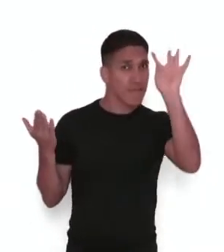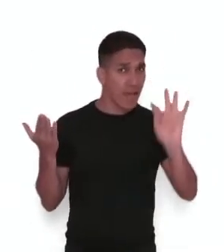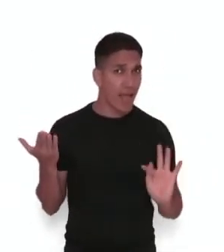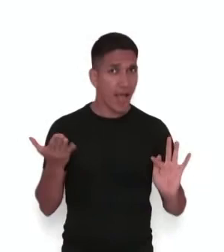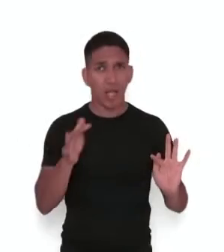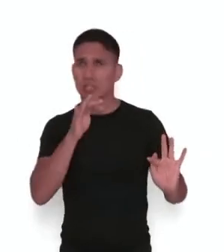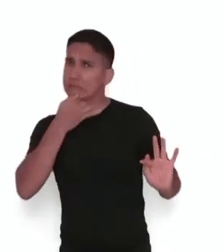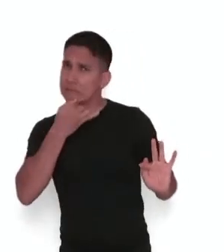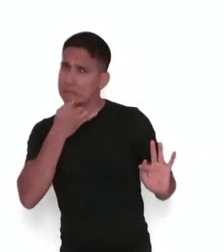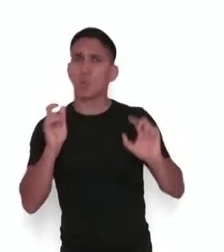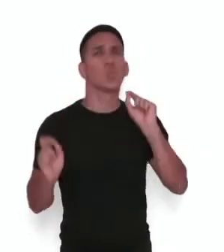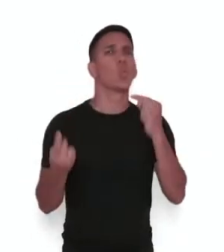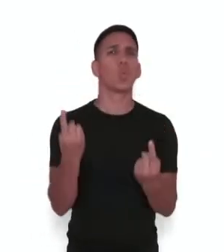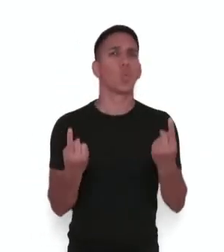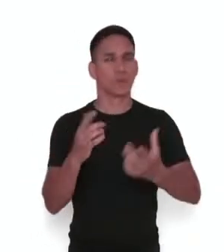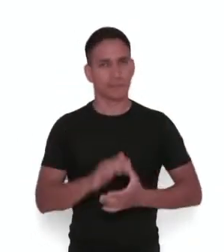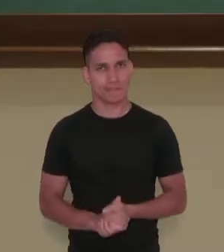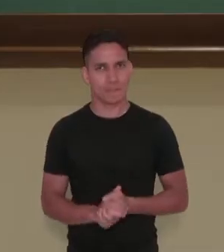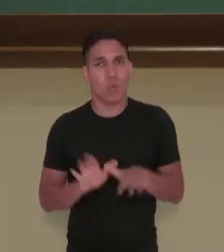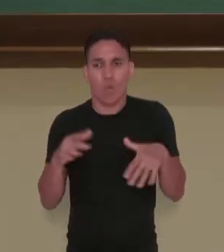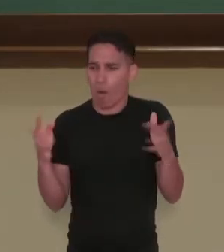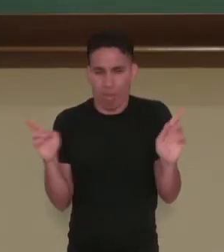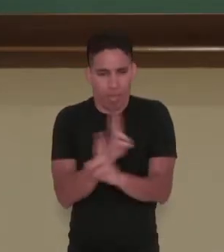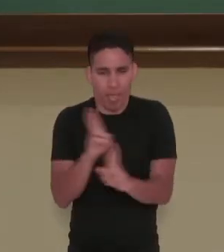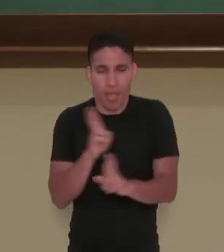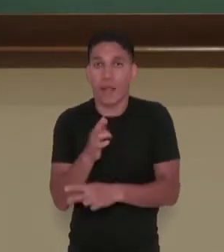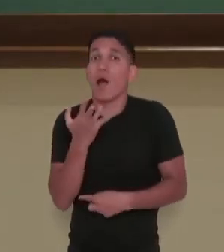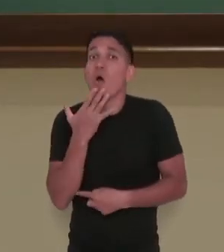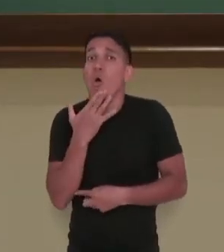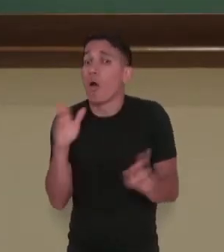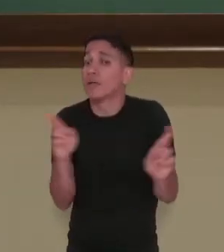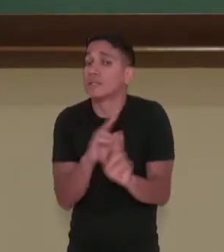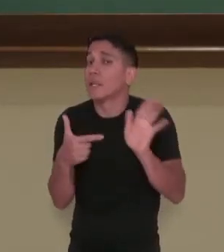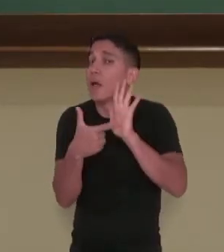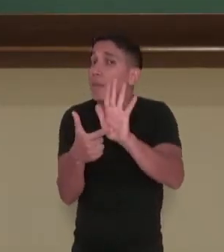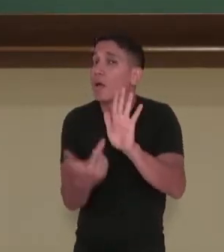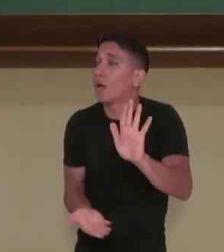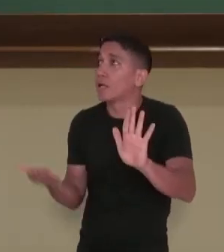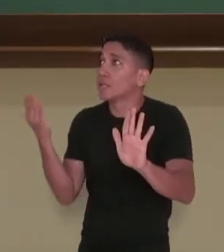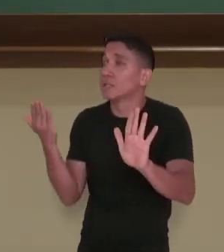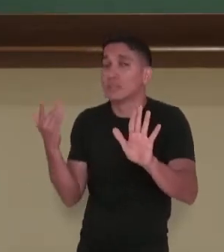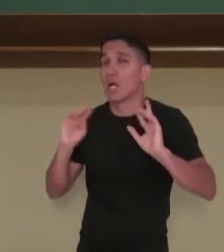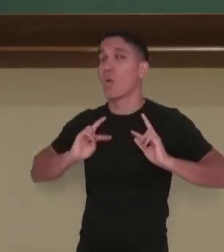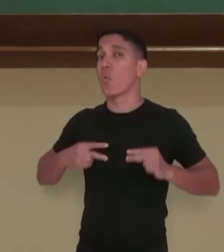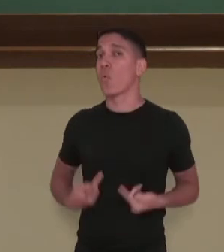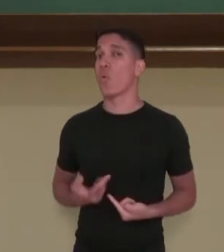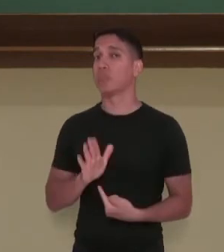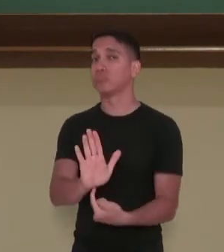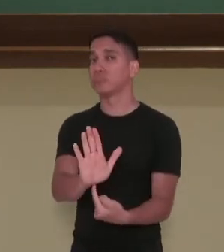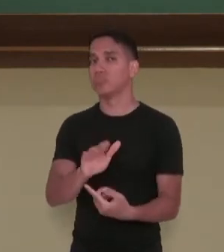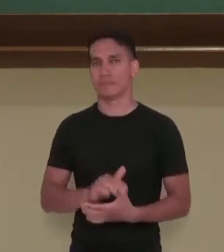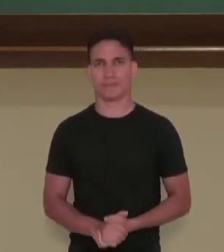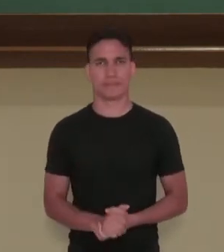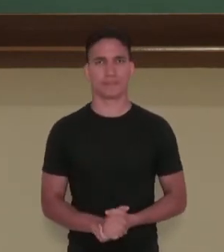Está triste? Qual a relação que as cores têm com o humano representado na